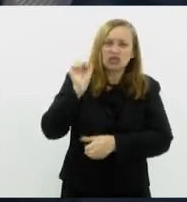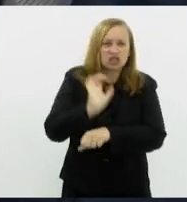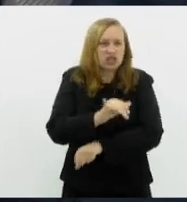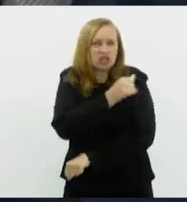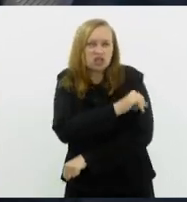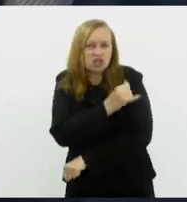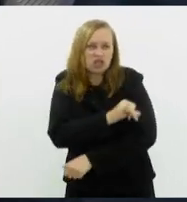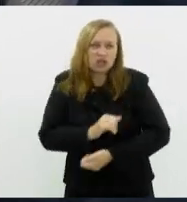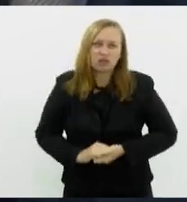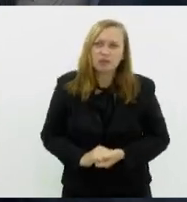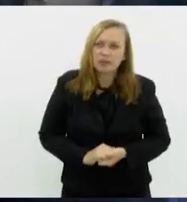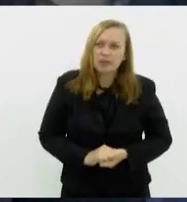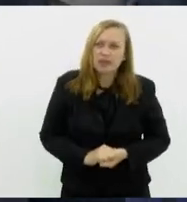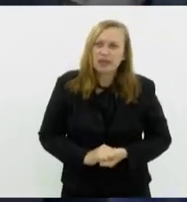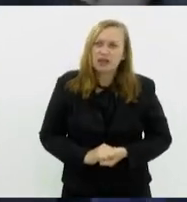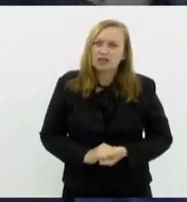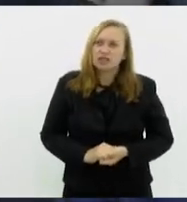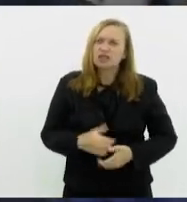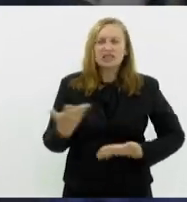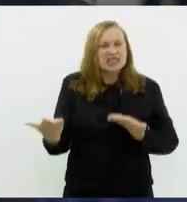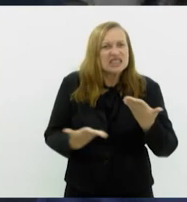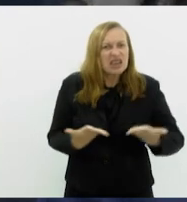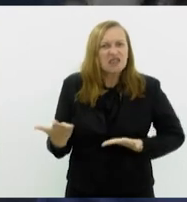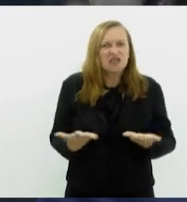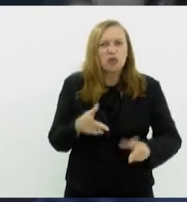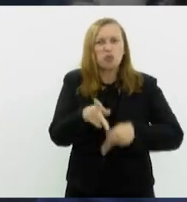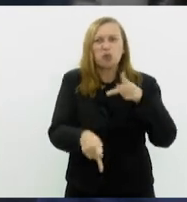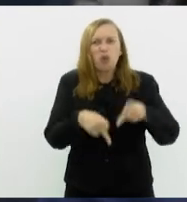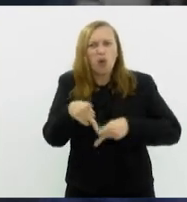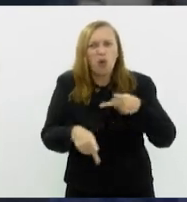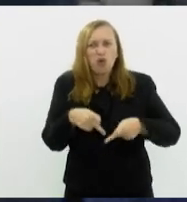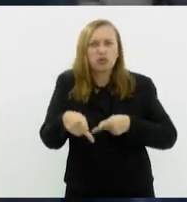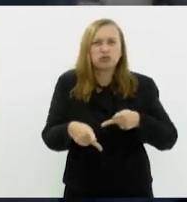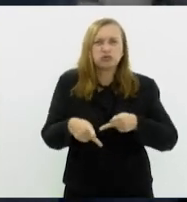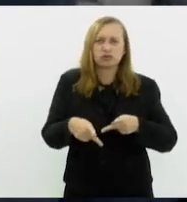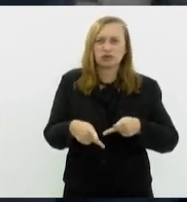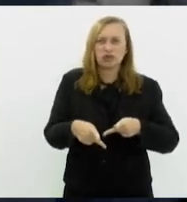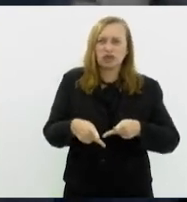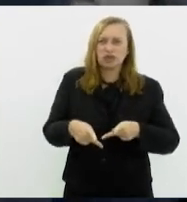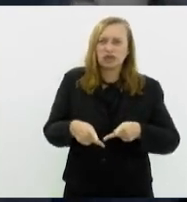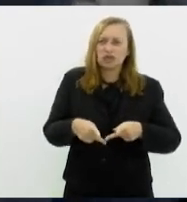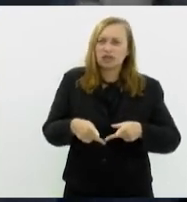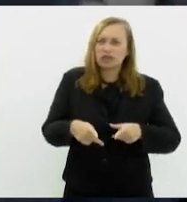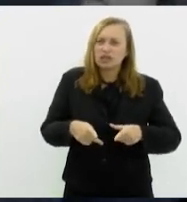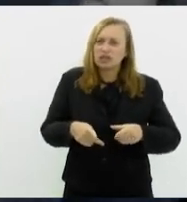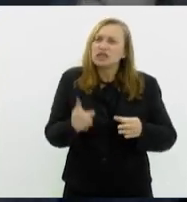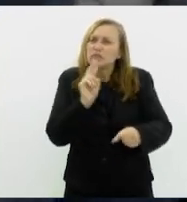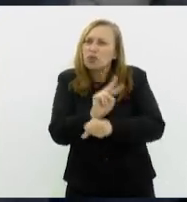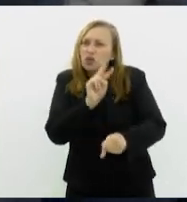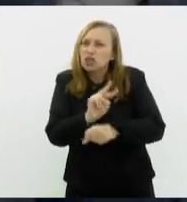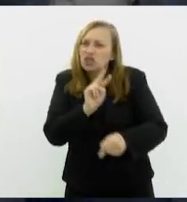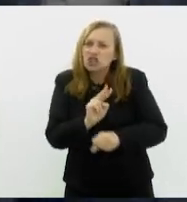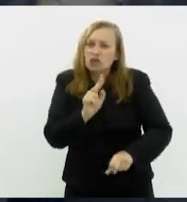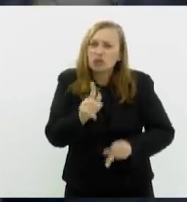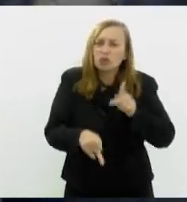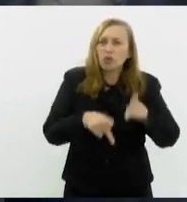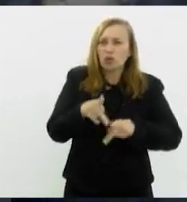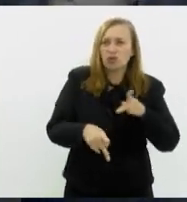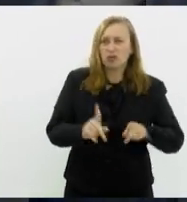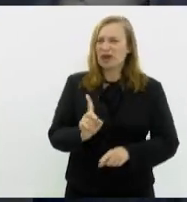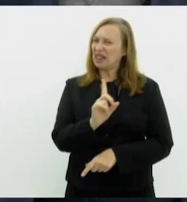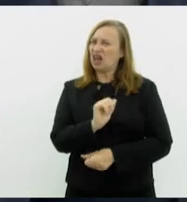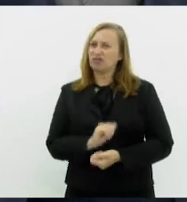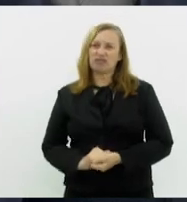Janeiro, um legado de servir, de manter a ordem pública, de proteger o cidadão. Mas